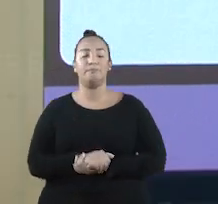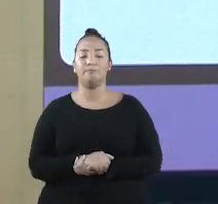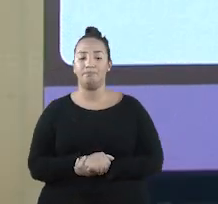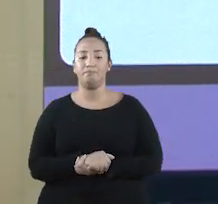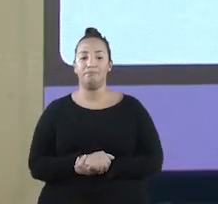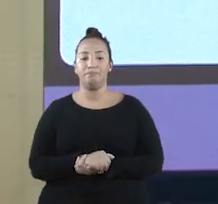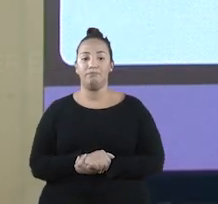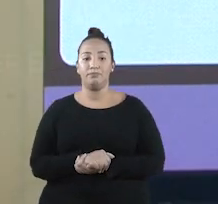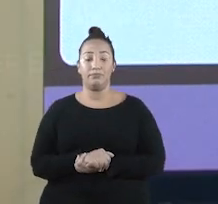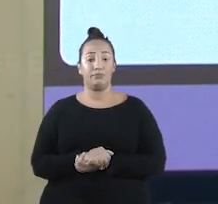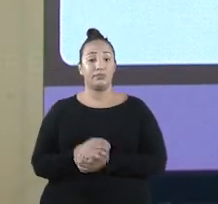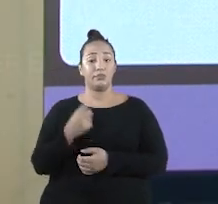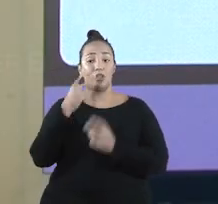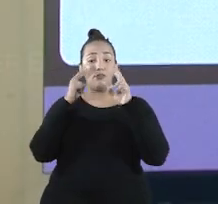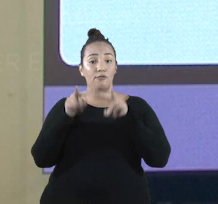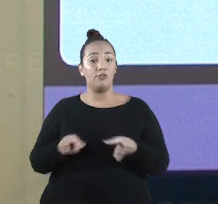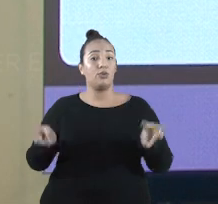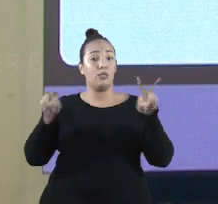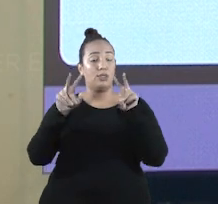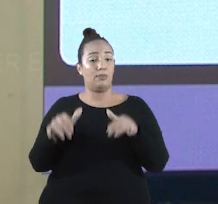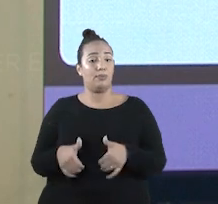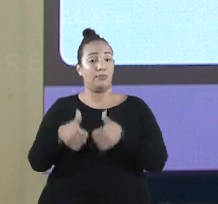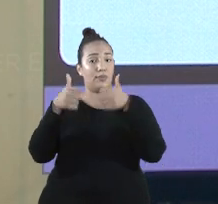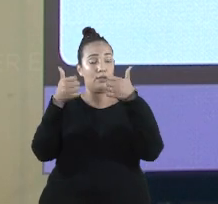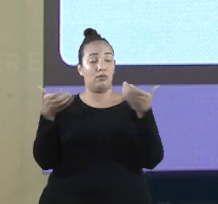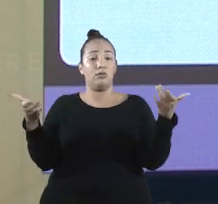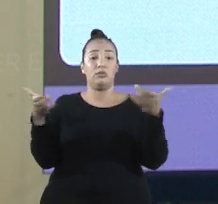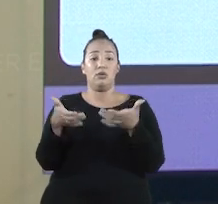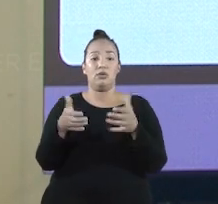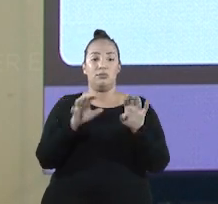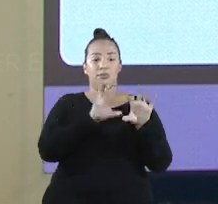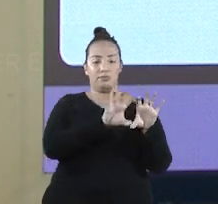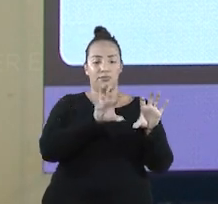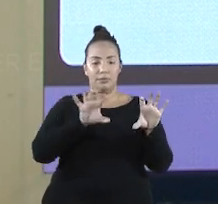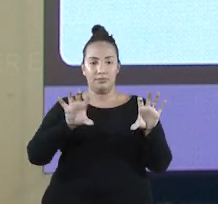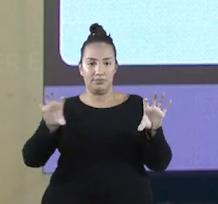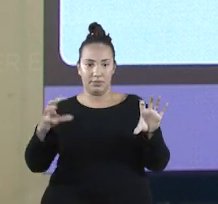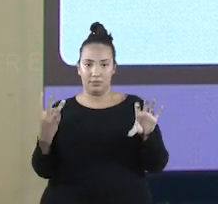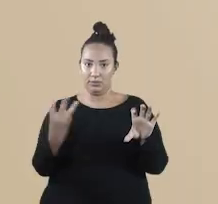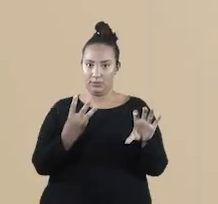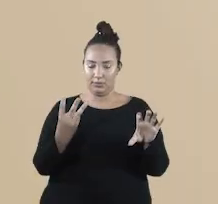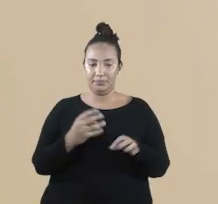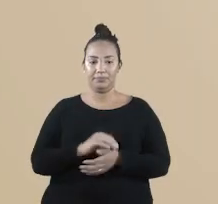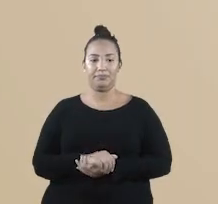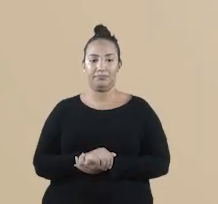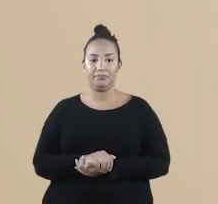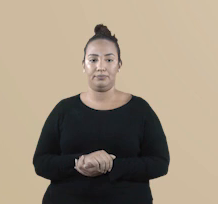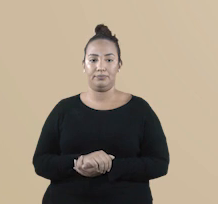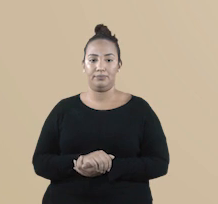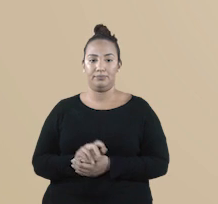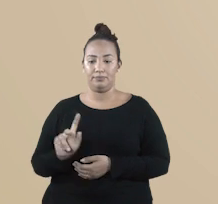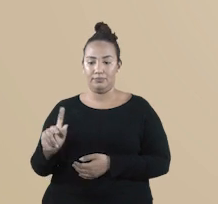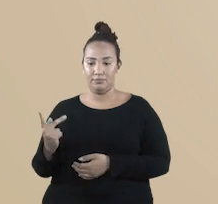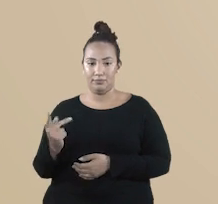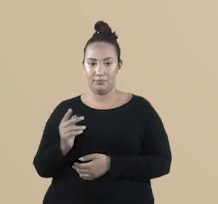venda. Para ficar mais evidente a visualização, vamos separar os três terrenos. Chamar o